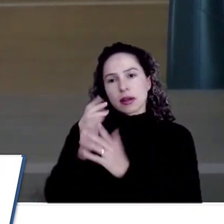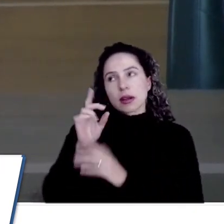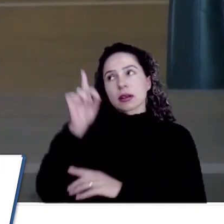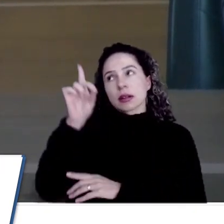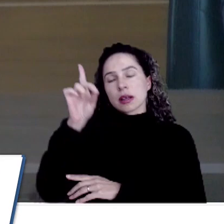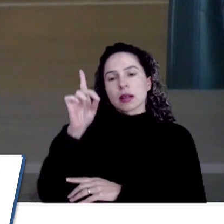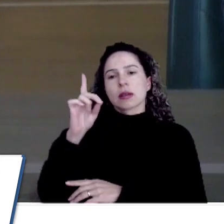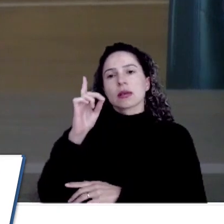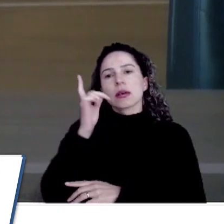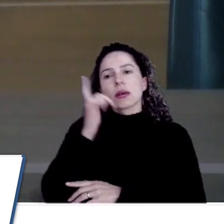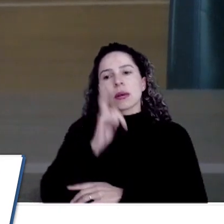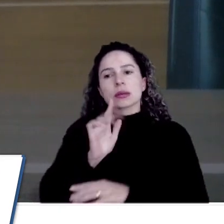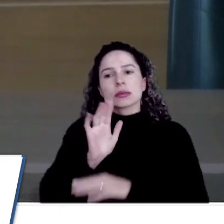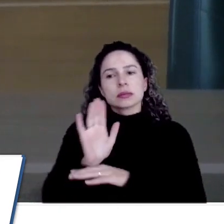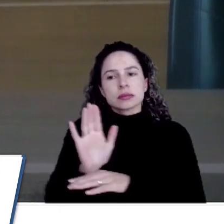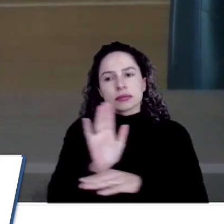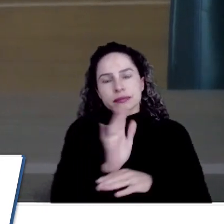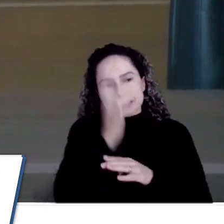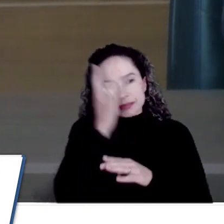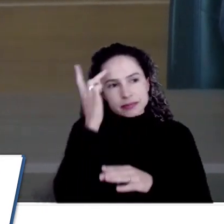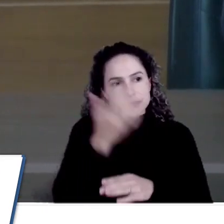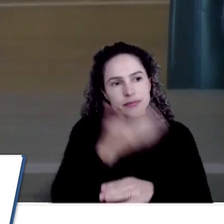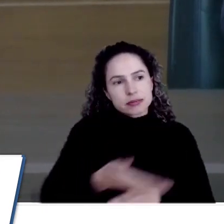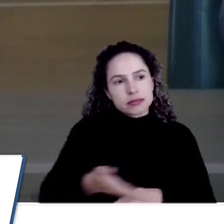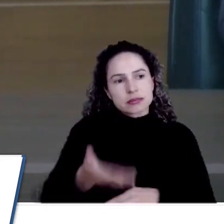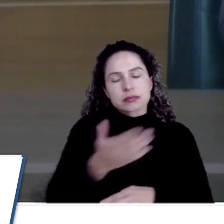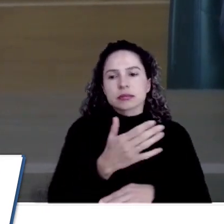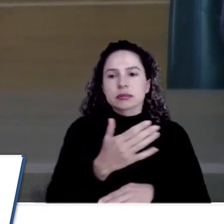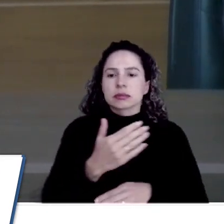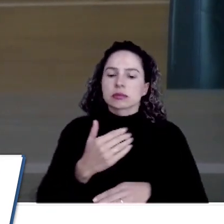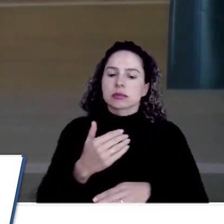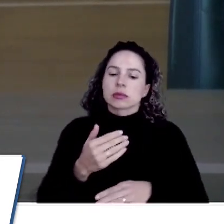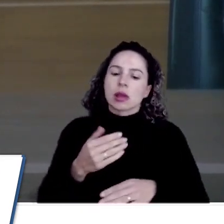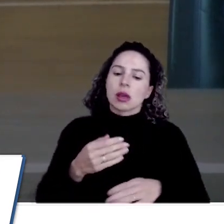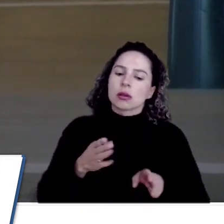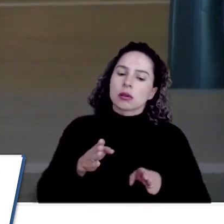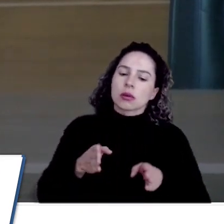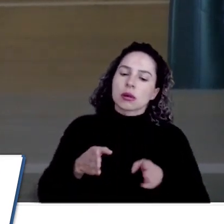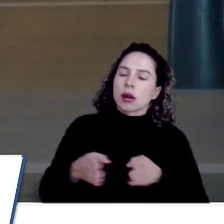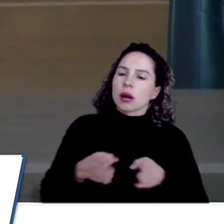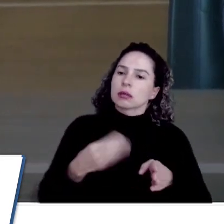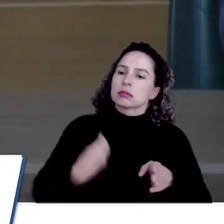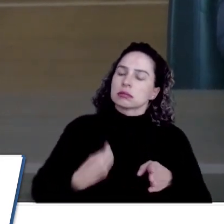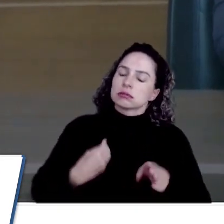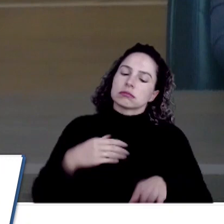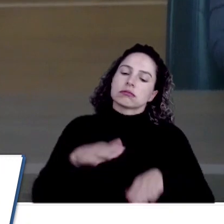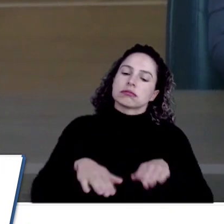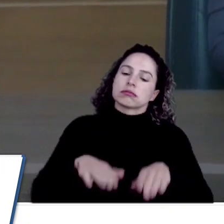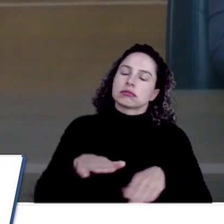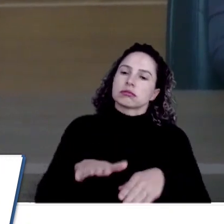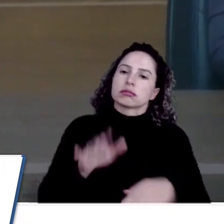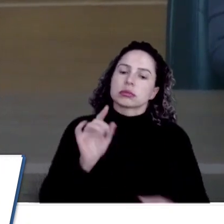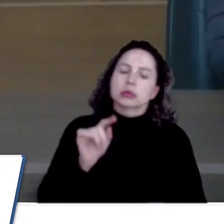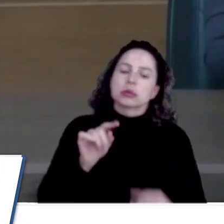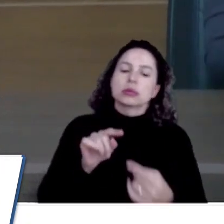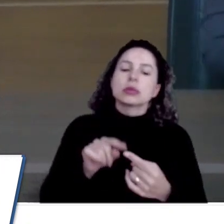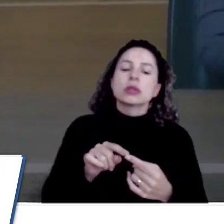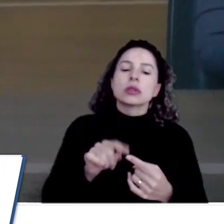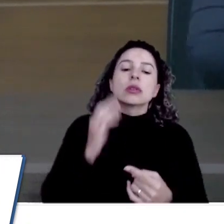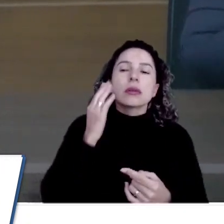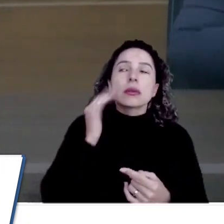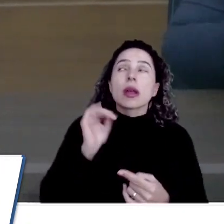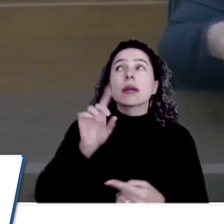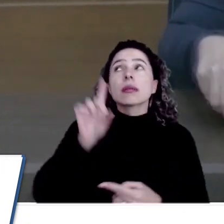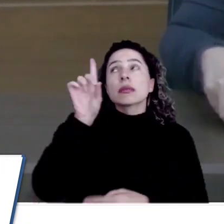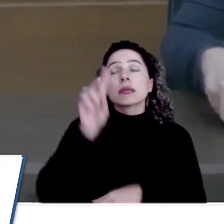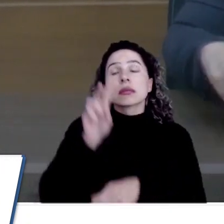das pessoas e da caridade construiu sua jornada, pois o destino a Deus pertence, mas a